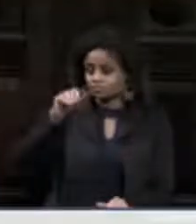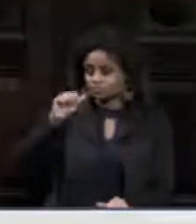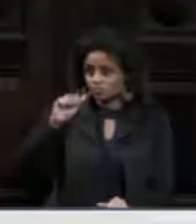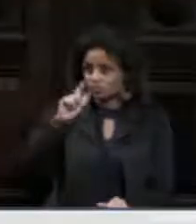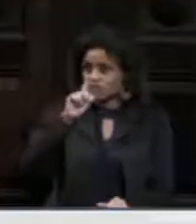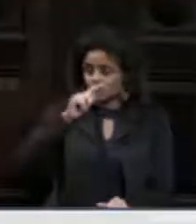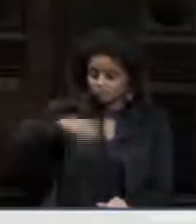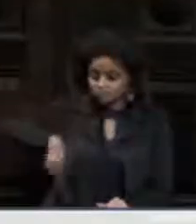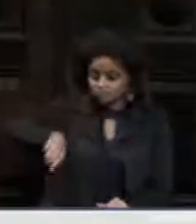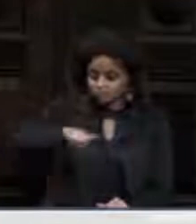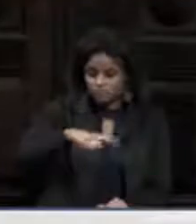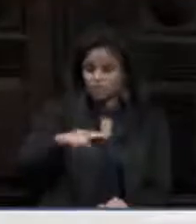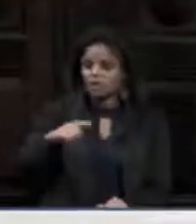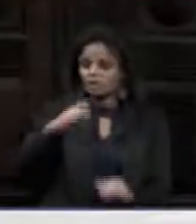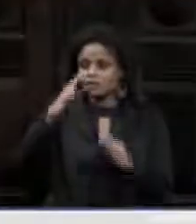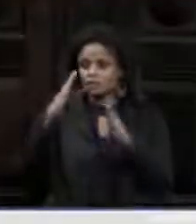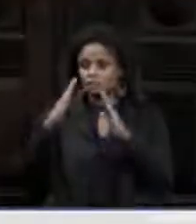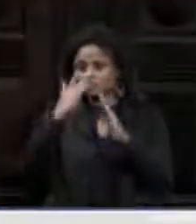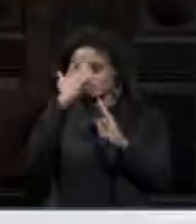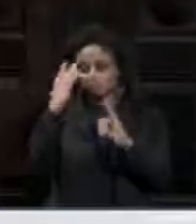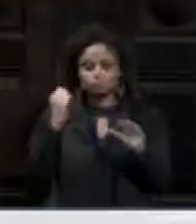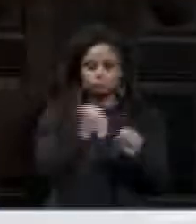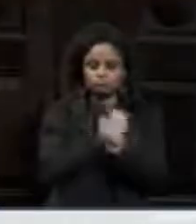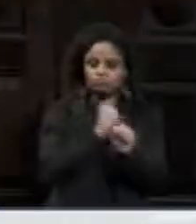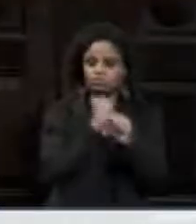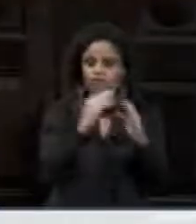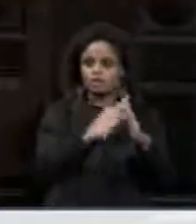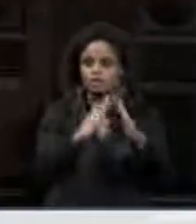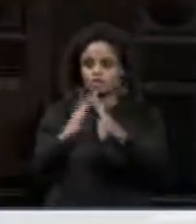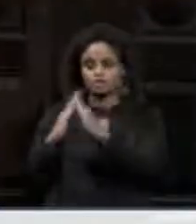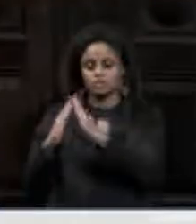salinidade da lagoa. Correu o tempo,